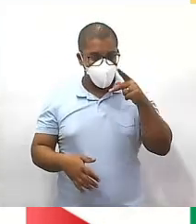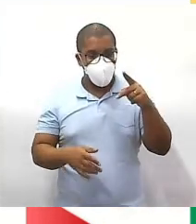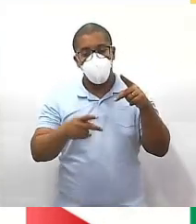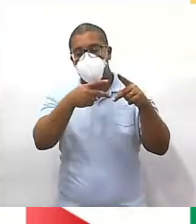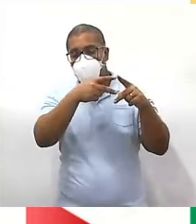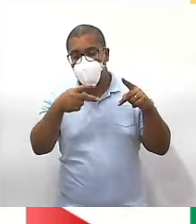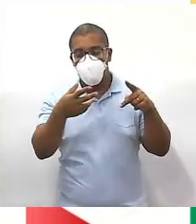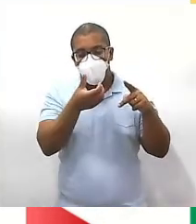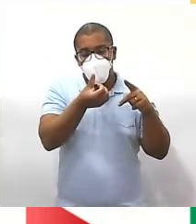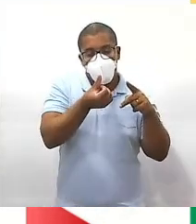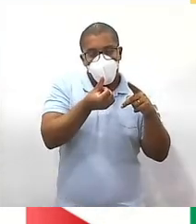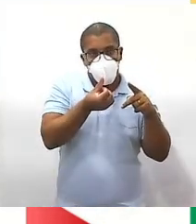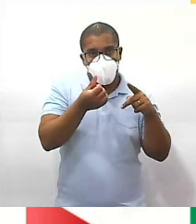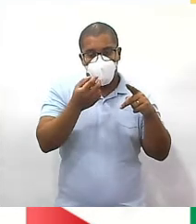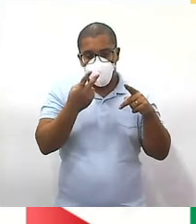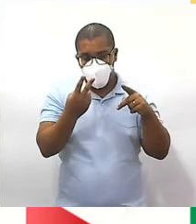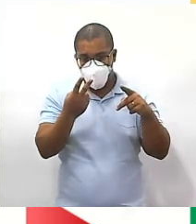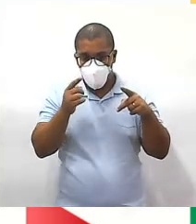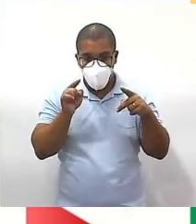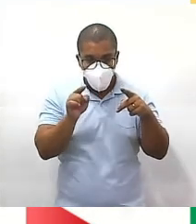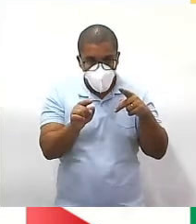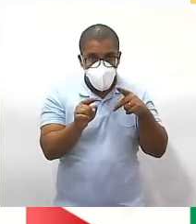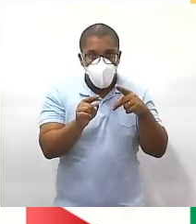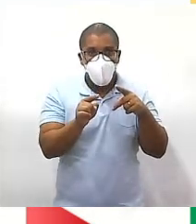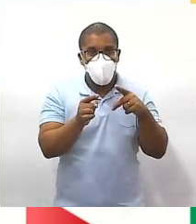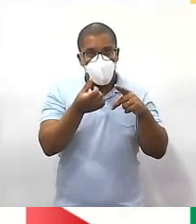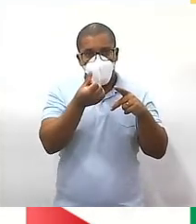9.978, que vai dar aproximadamente aí